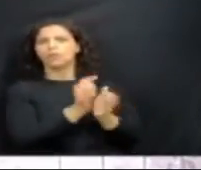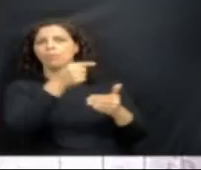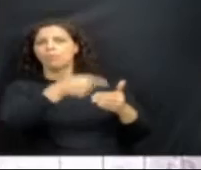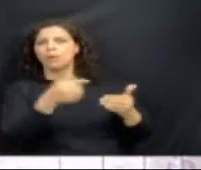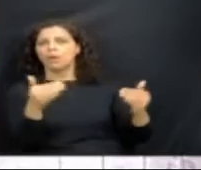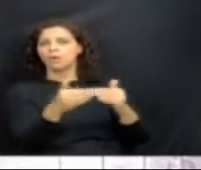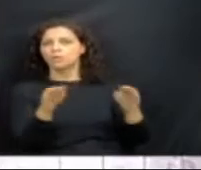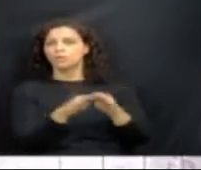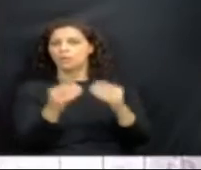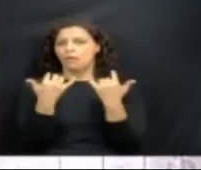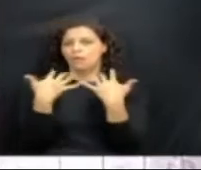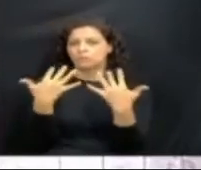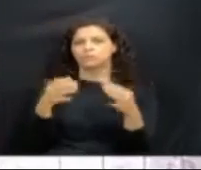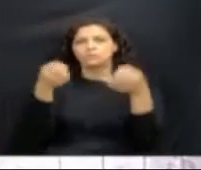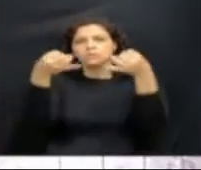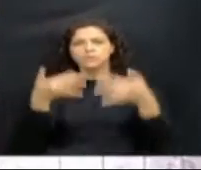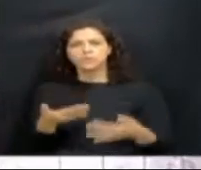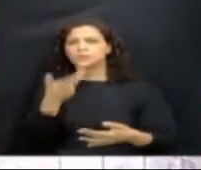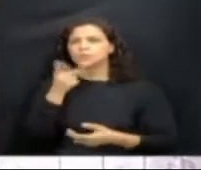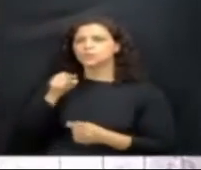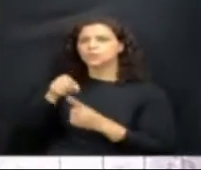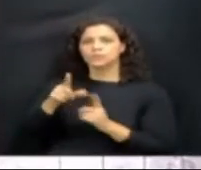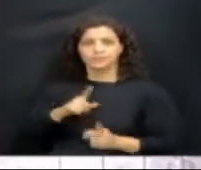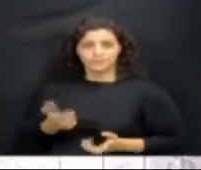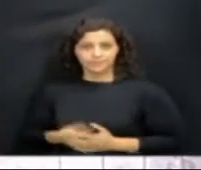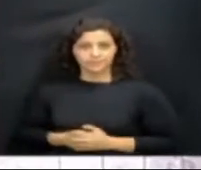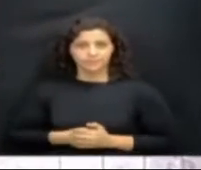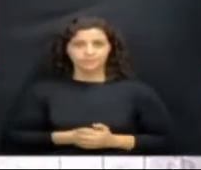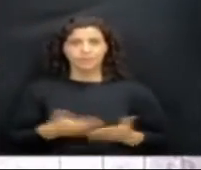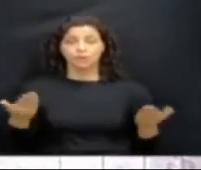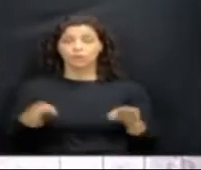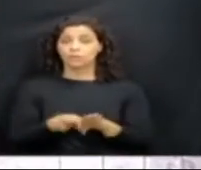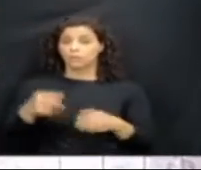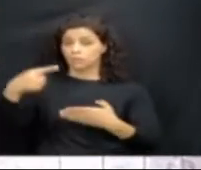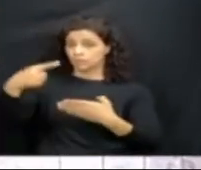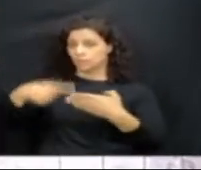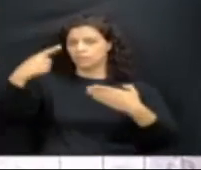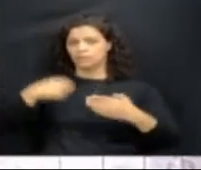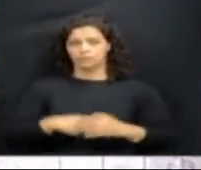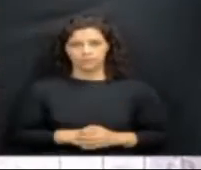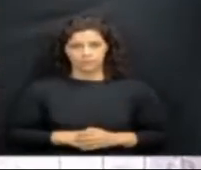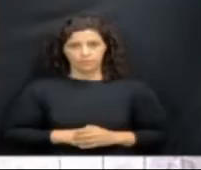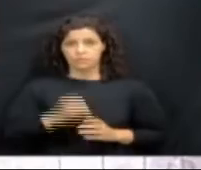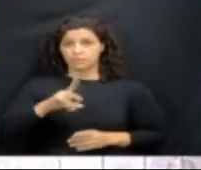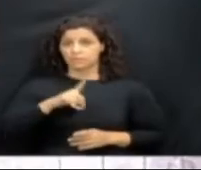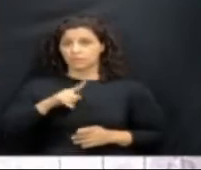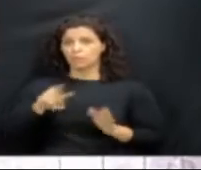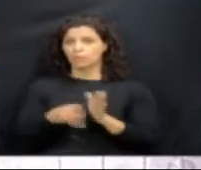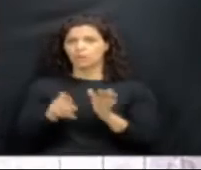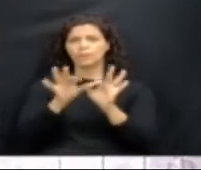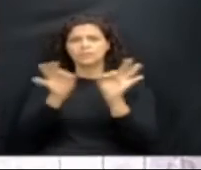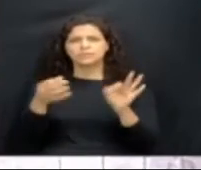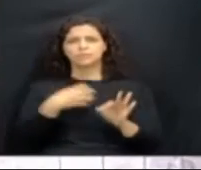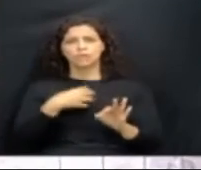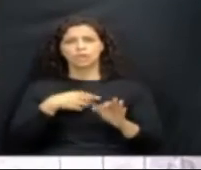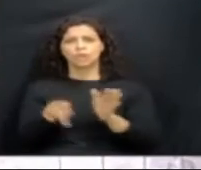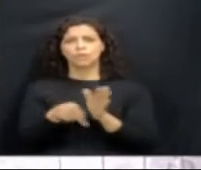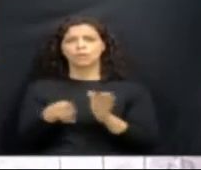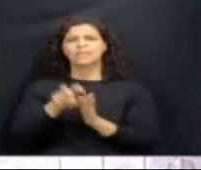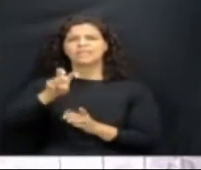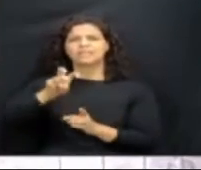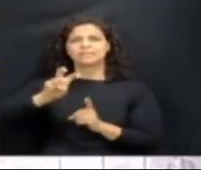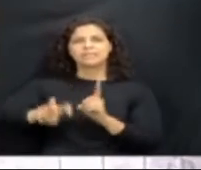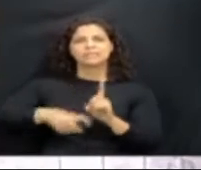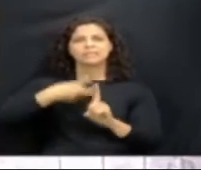que audiências públicas deixaram claro o que queriam. O pedágio, se fosse usado exemplo simples, ele é 5 vezes